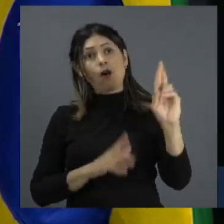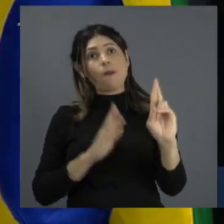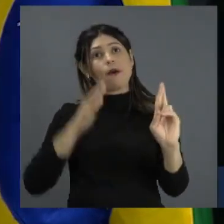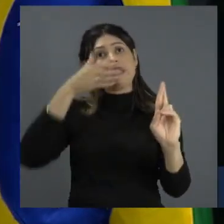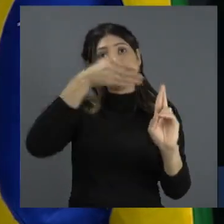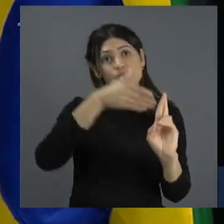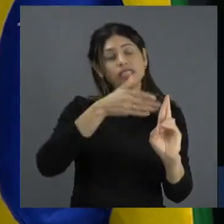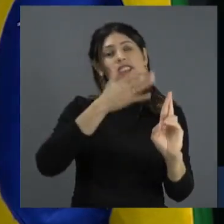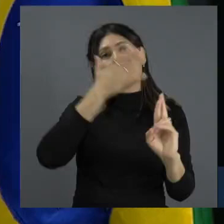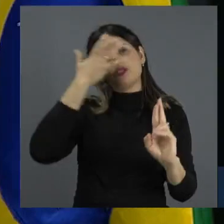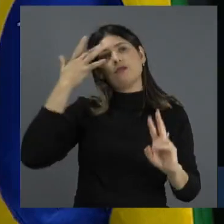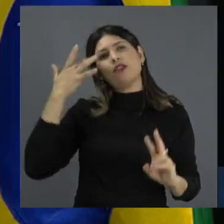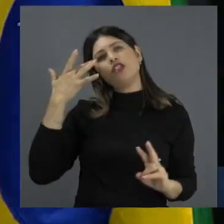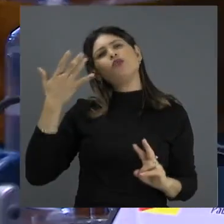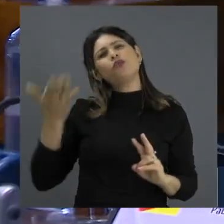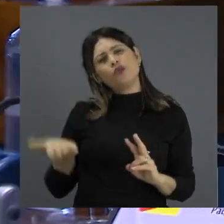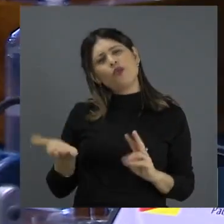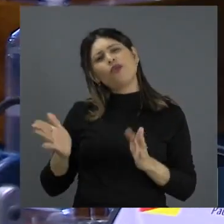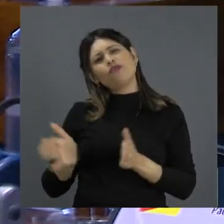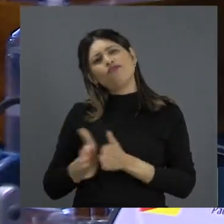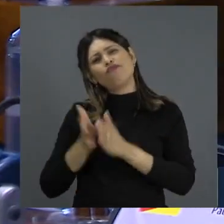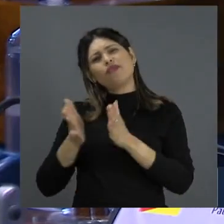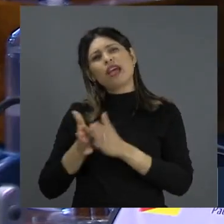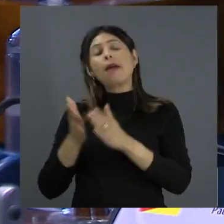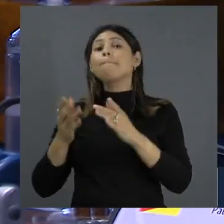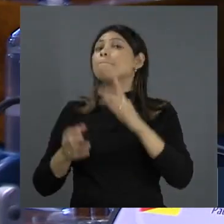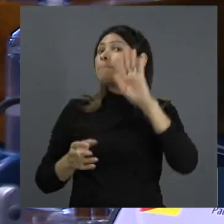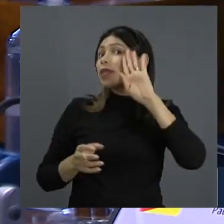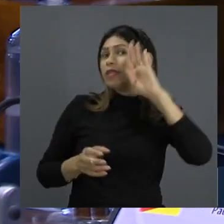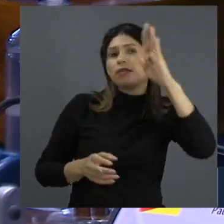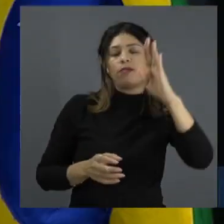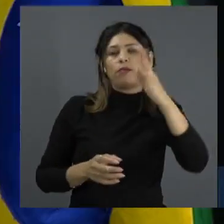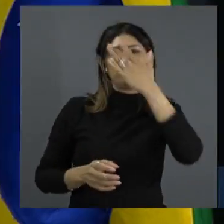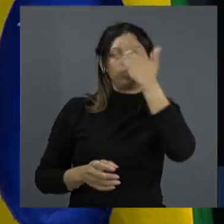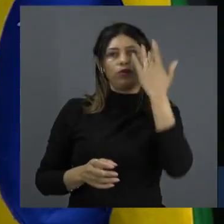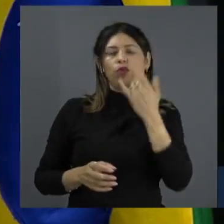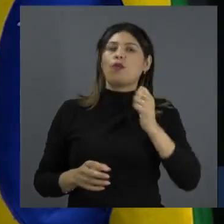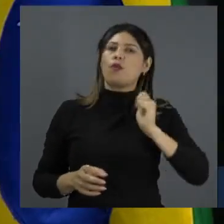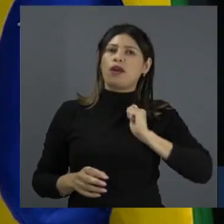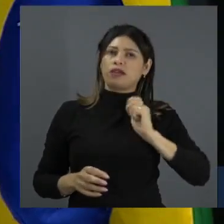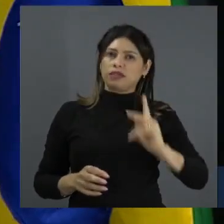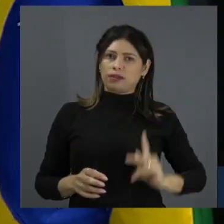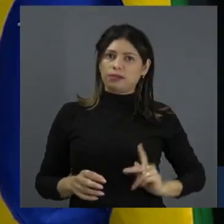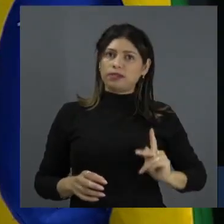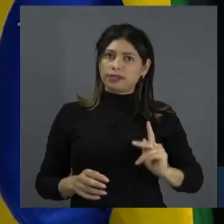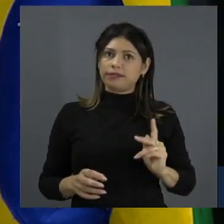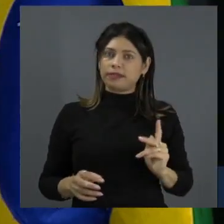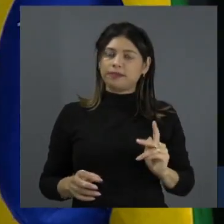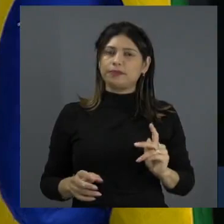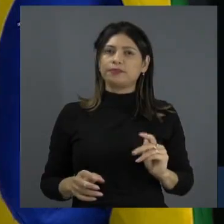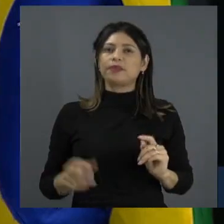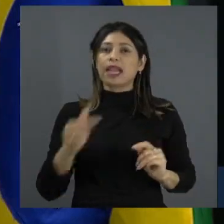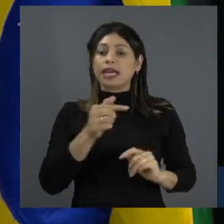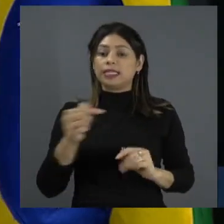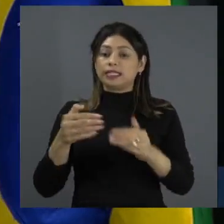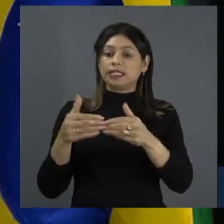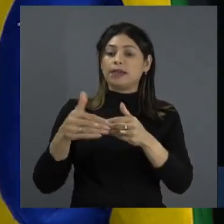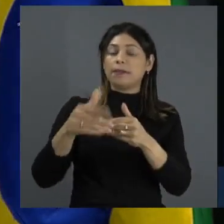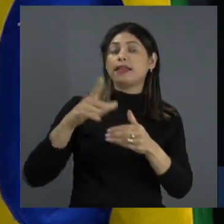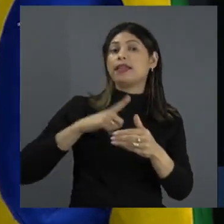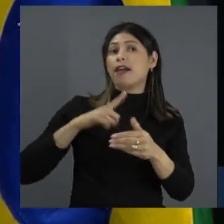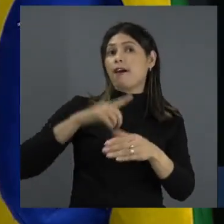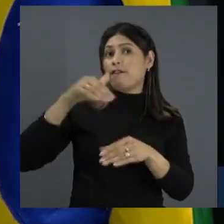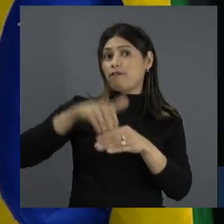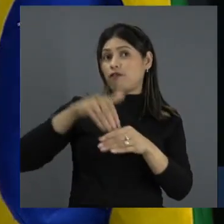mais vulneráveis, especialmente dos aposentados. E nós vamos ter, na semana que vem, uma votação